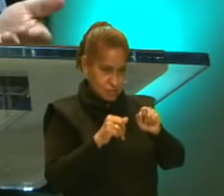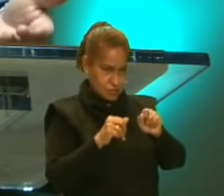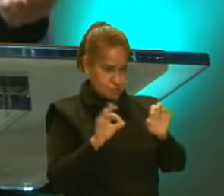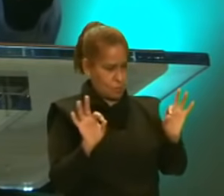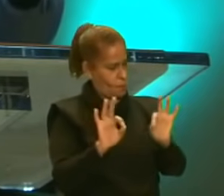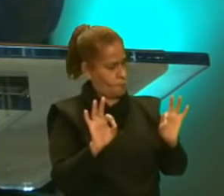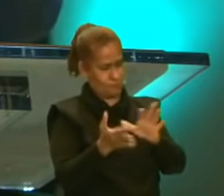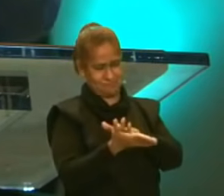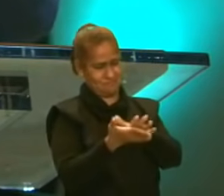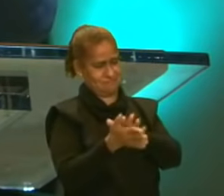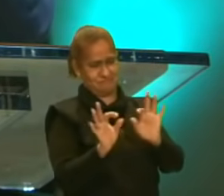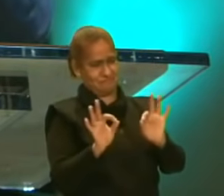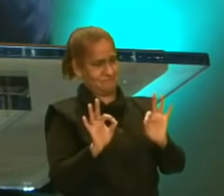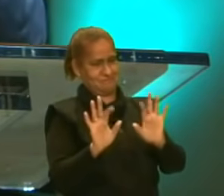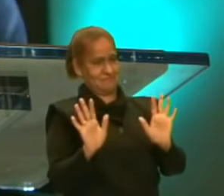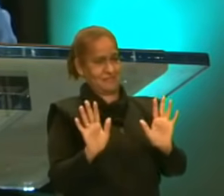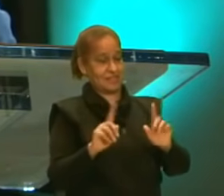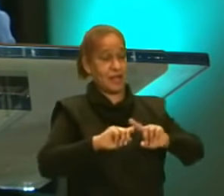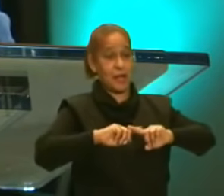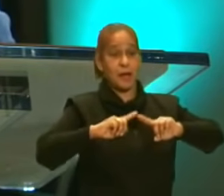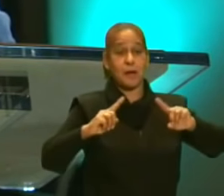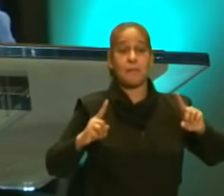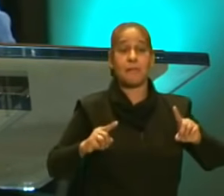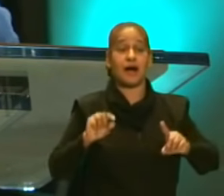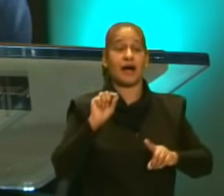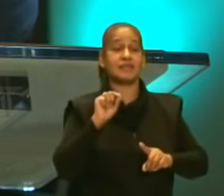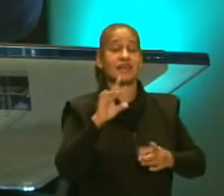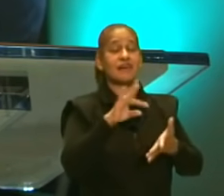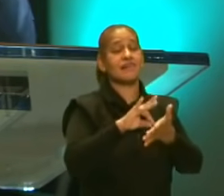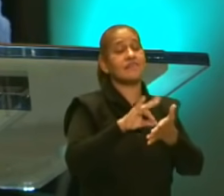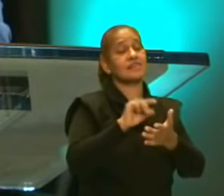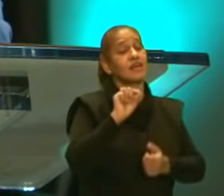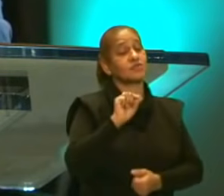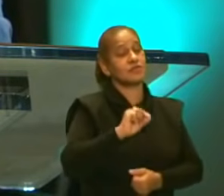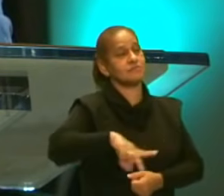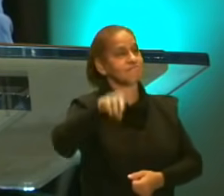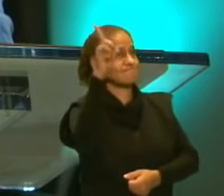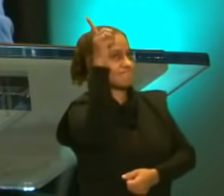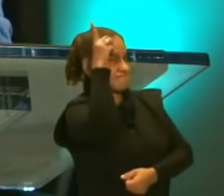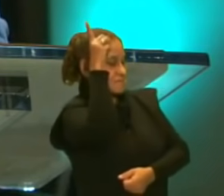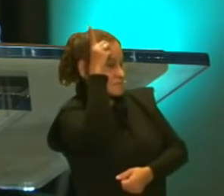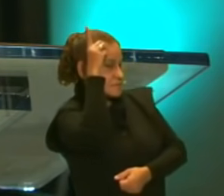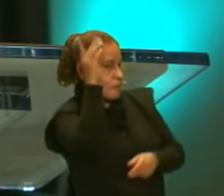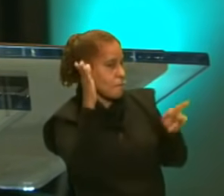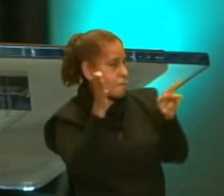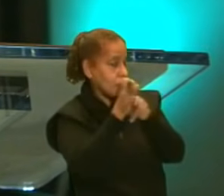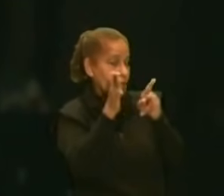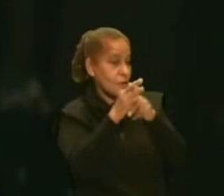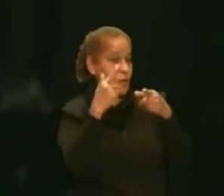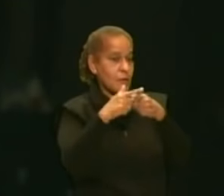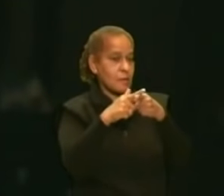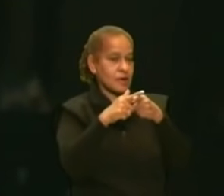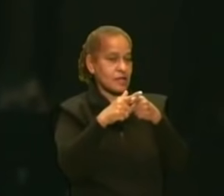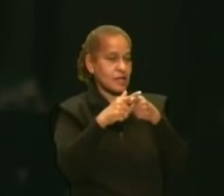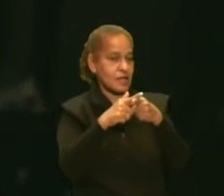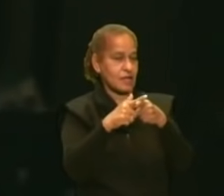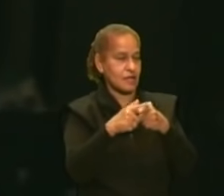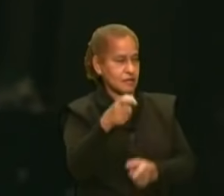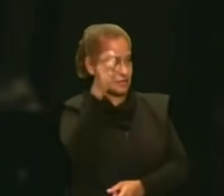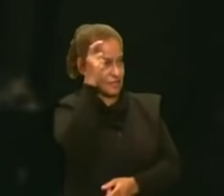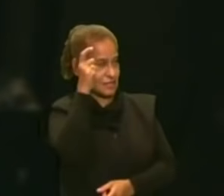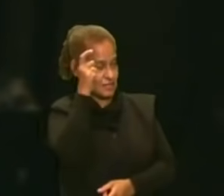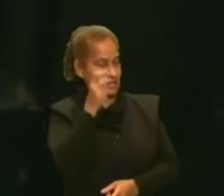Mas o princípio que está por trás dessa estátua é demoníaco, porque desvia a atenção